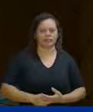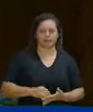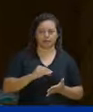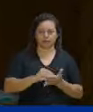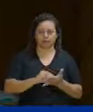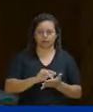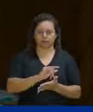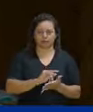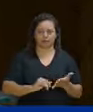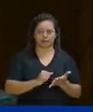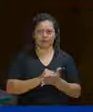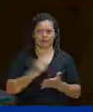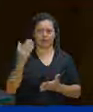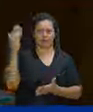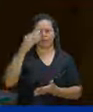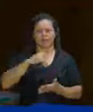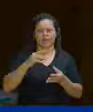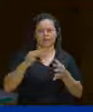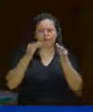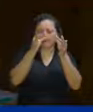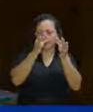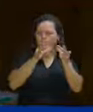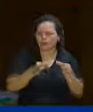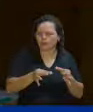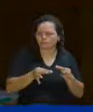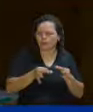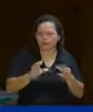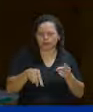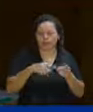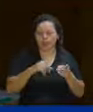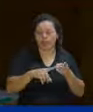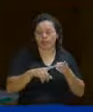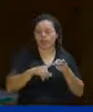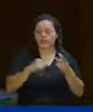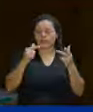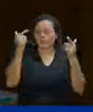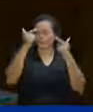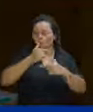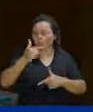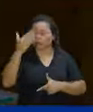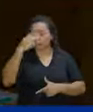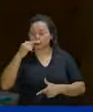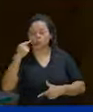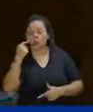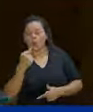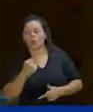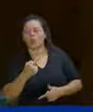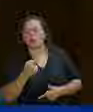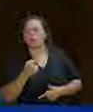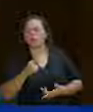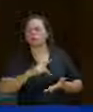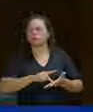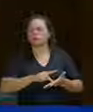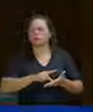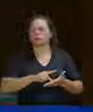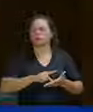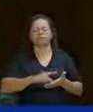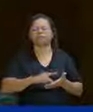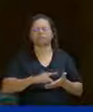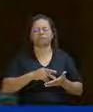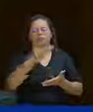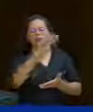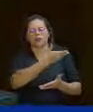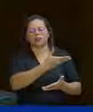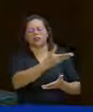documentos comprobatórios detalhados e a falta de transparência na aplicação dos recursos públicos comprometem a integridade